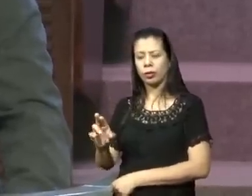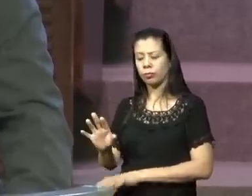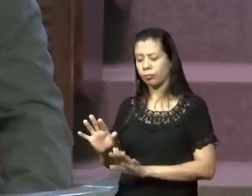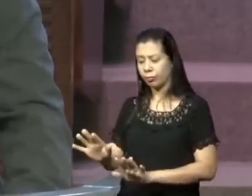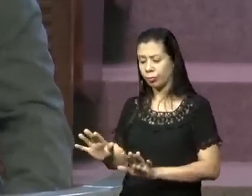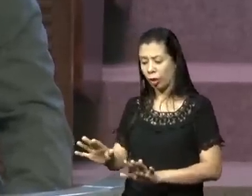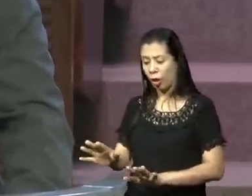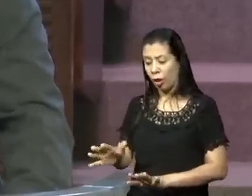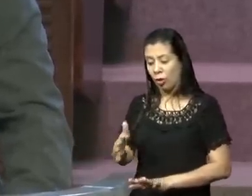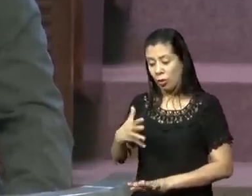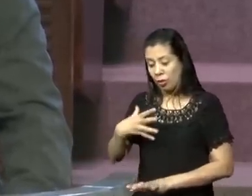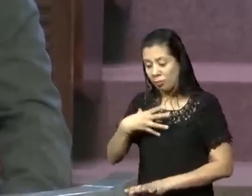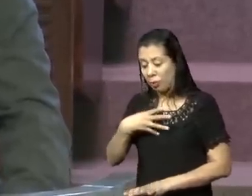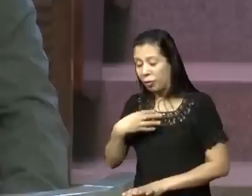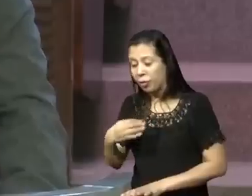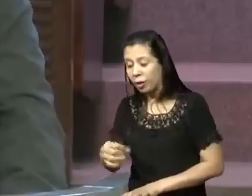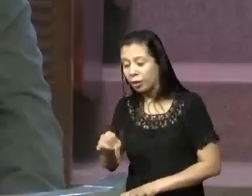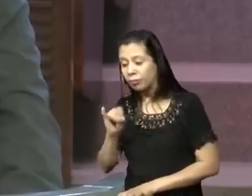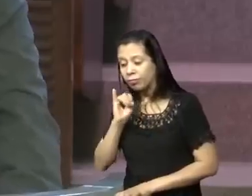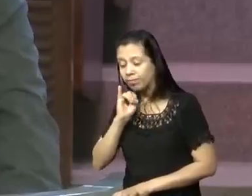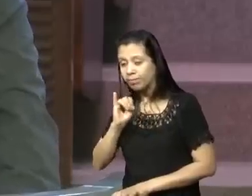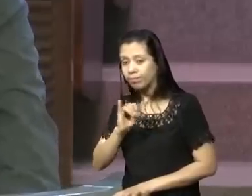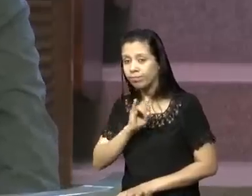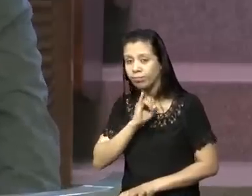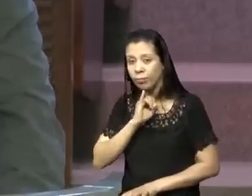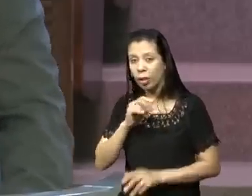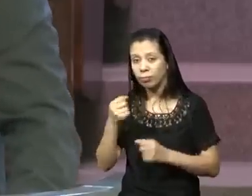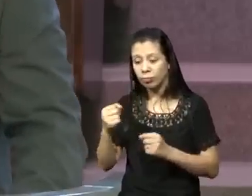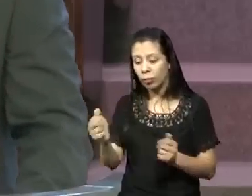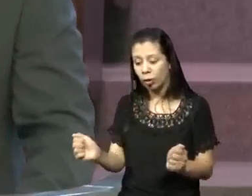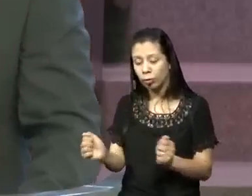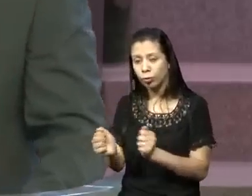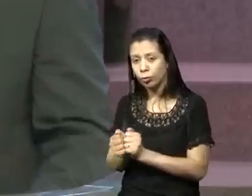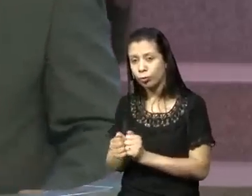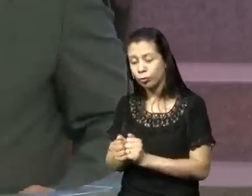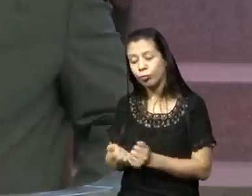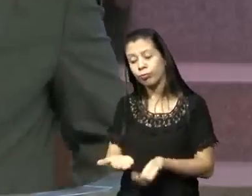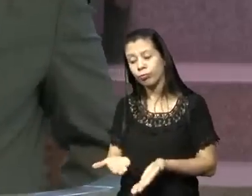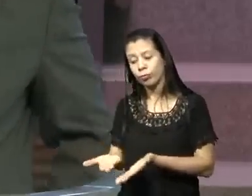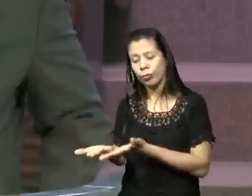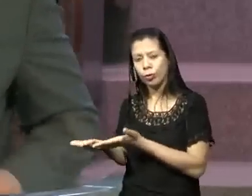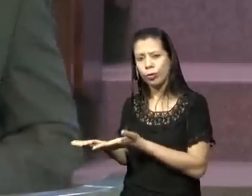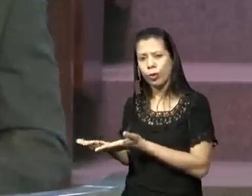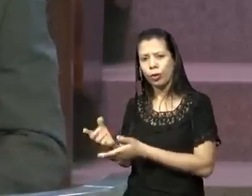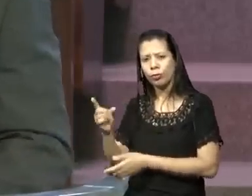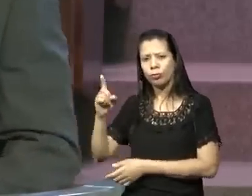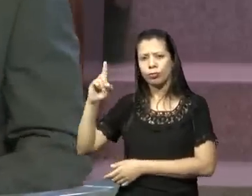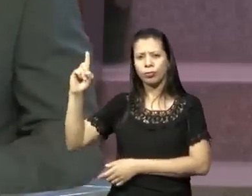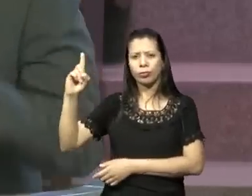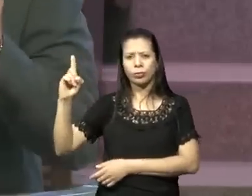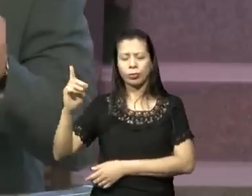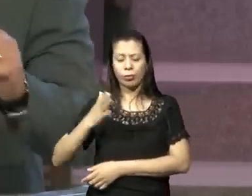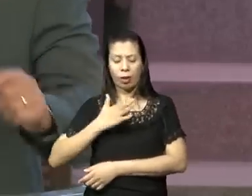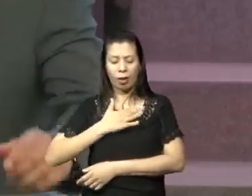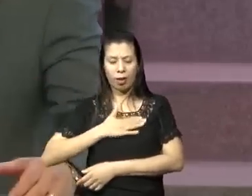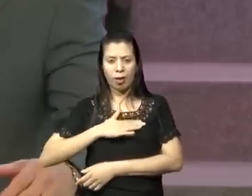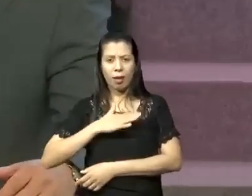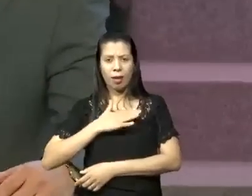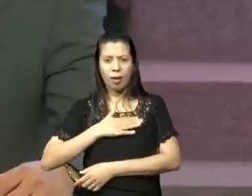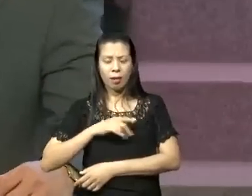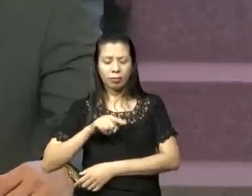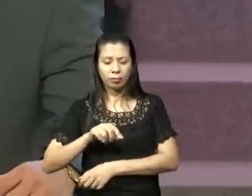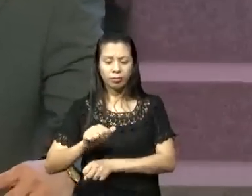Cordeiro para o Holocausto e seguiu ambos juntos verso 11 mas do céu livrão o anjo do Senhor dizendo Abraão